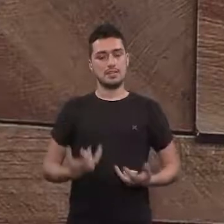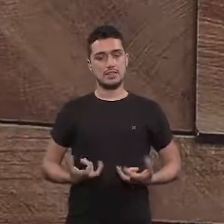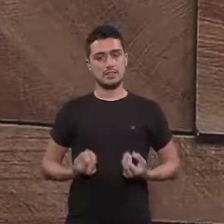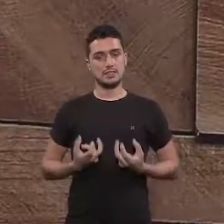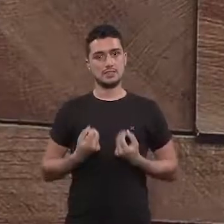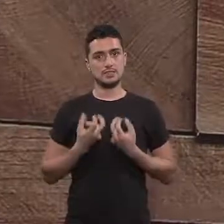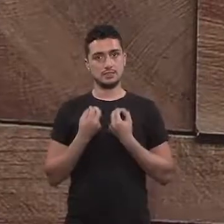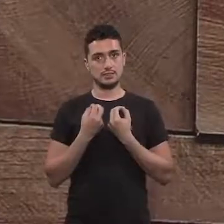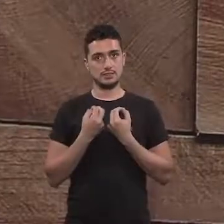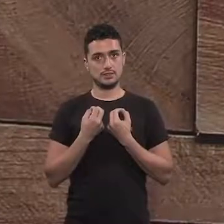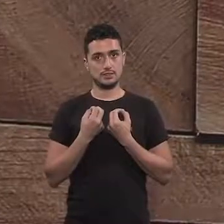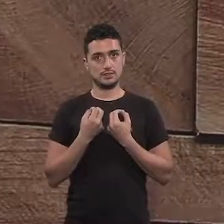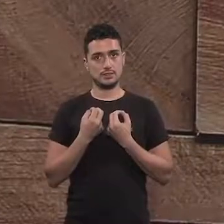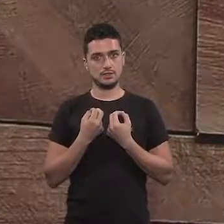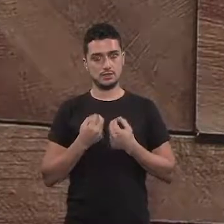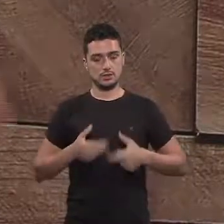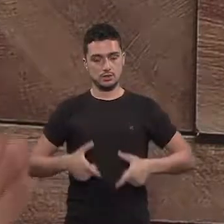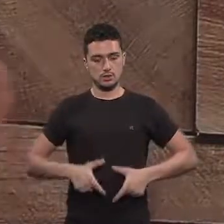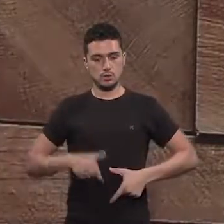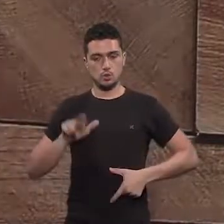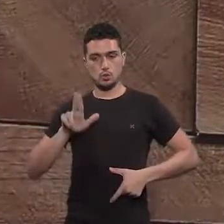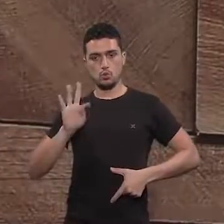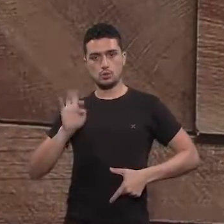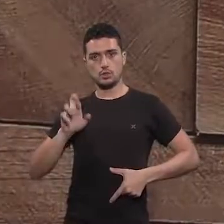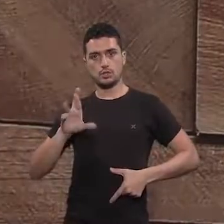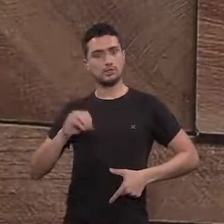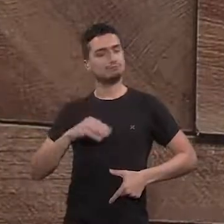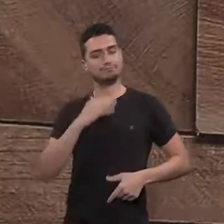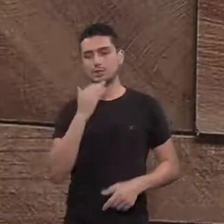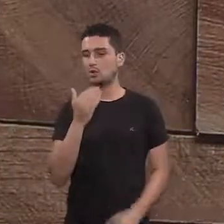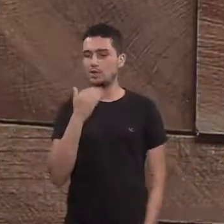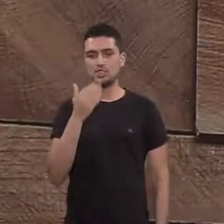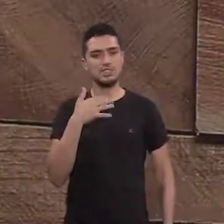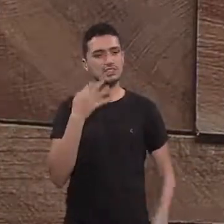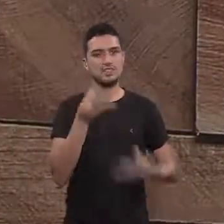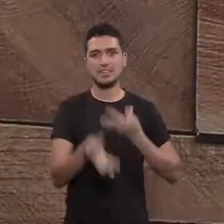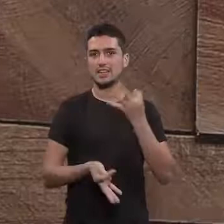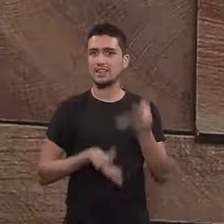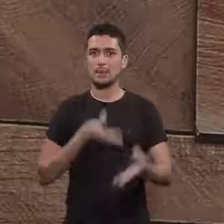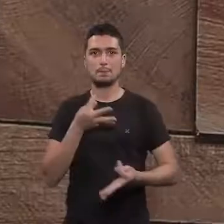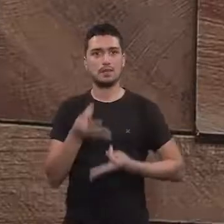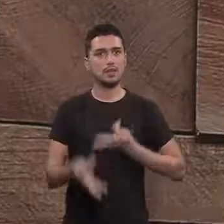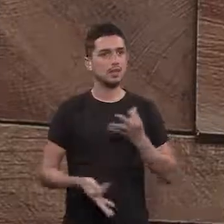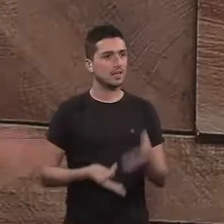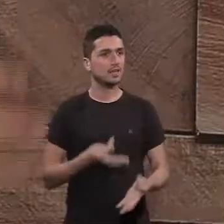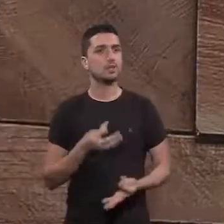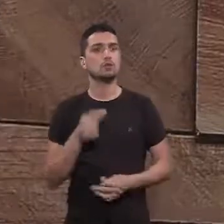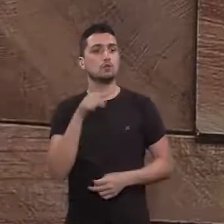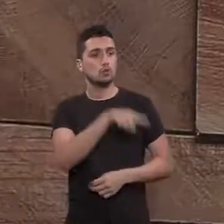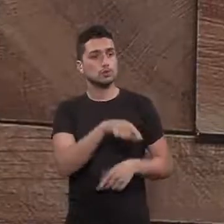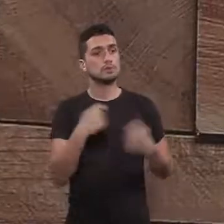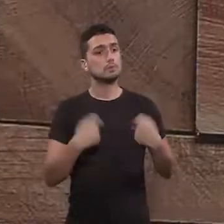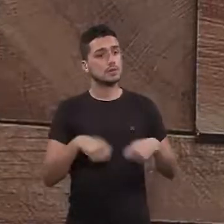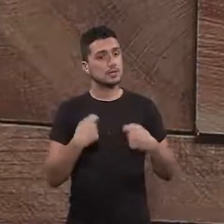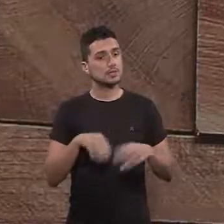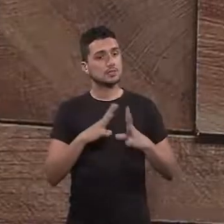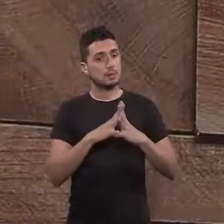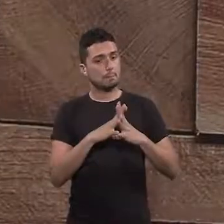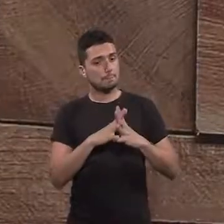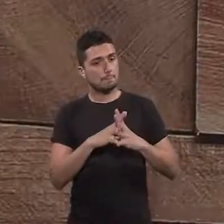câncer ginecológico, eu disse, não adianta a gente trabalhar, te dar medicamento, fazer quimioterapia, enquanto você não perdoar o seu